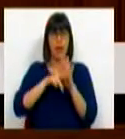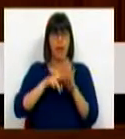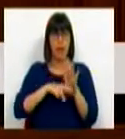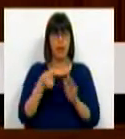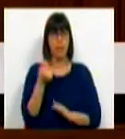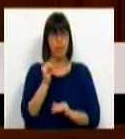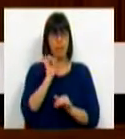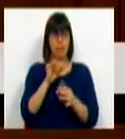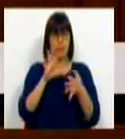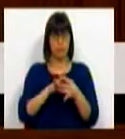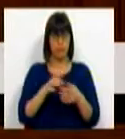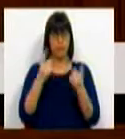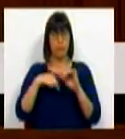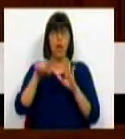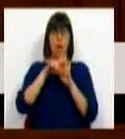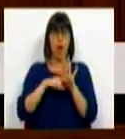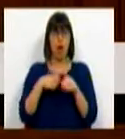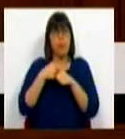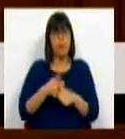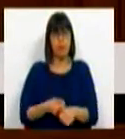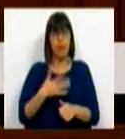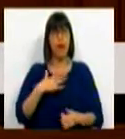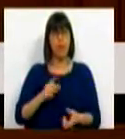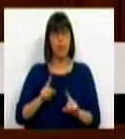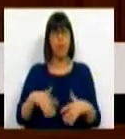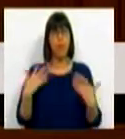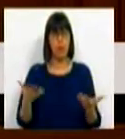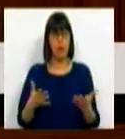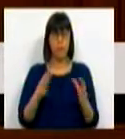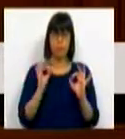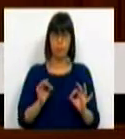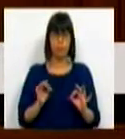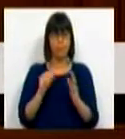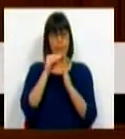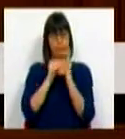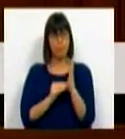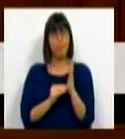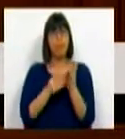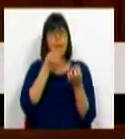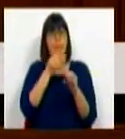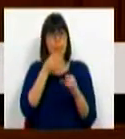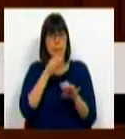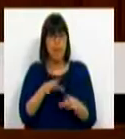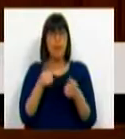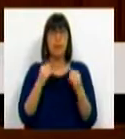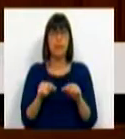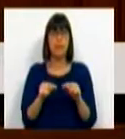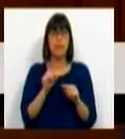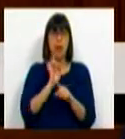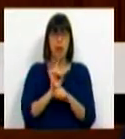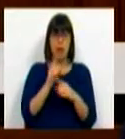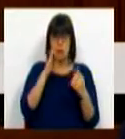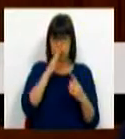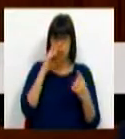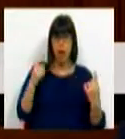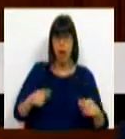financeiro, e, de acordo com as normas, pretende, portanto, no fundo, registar perdas quando